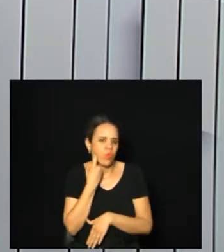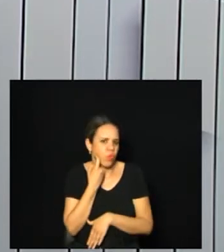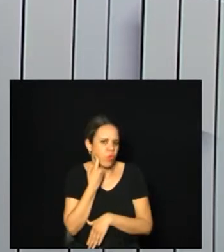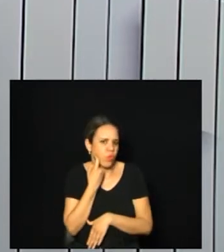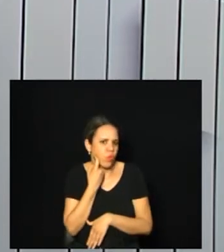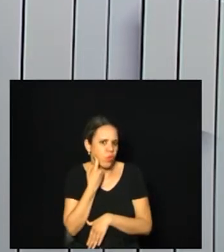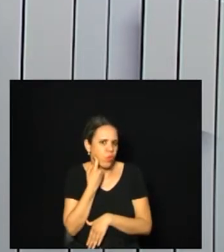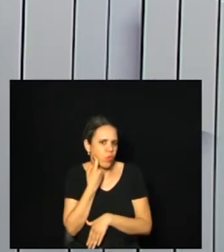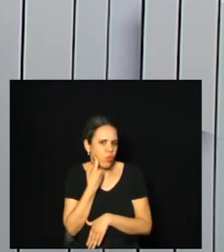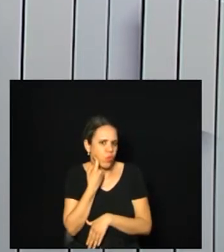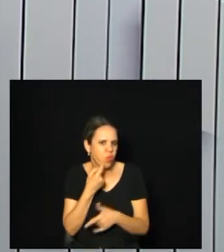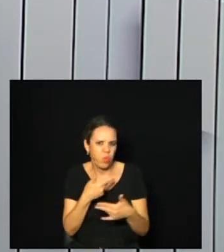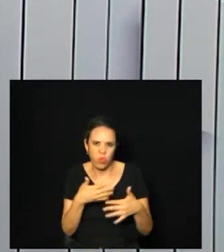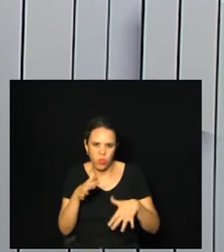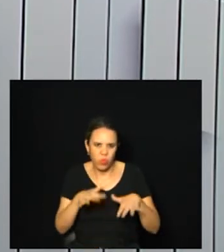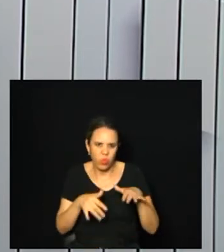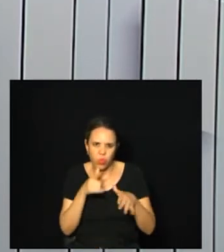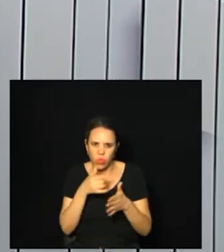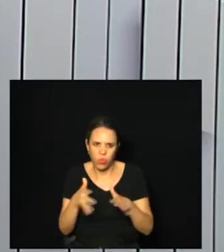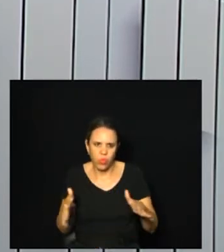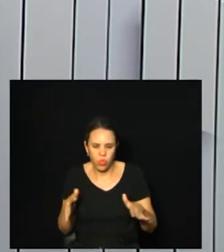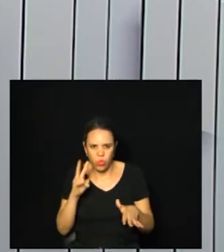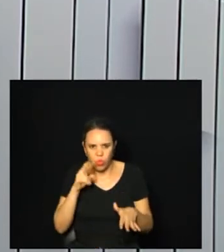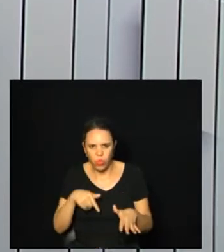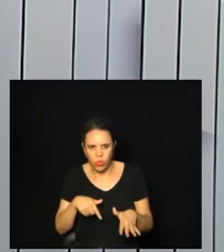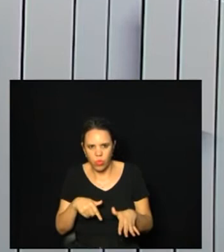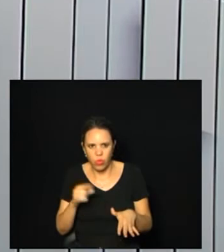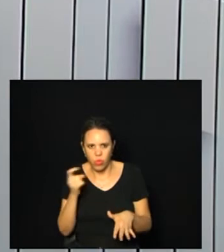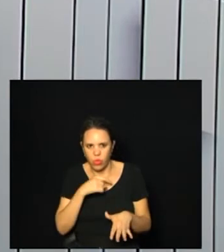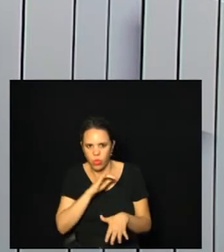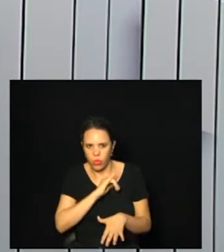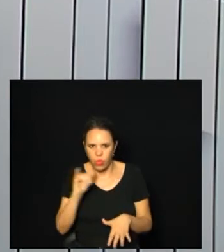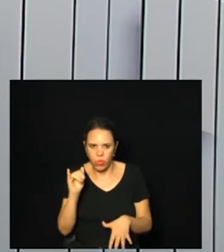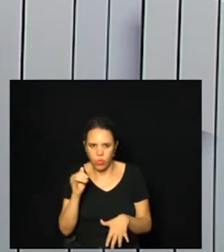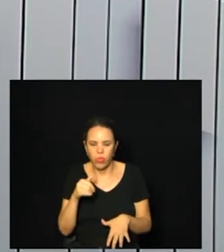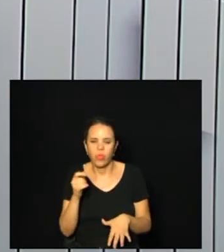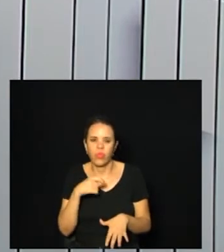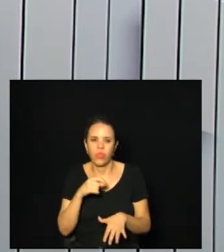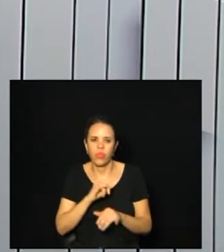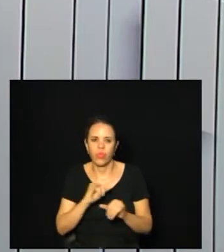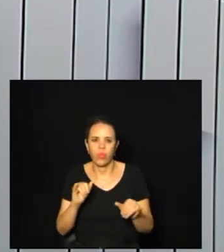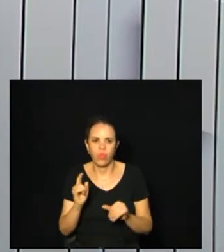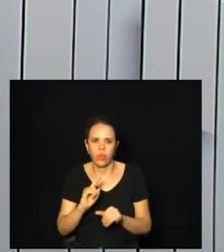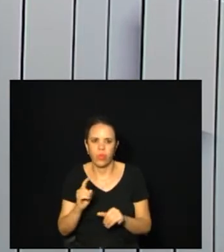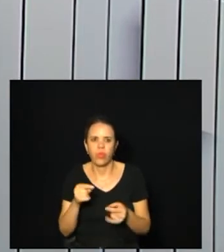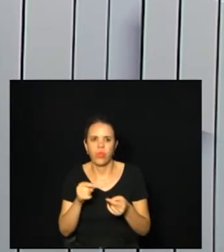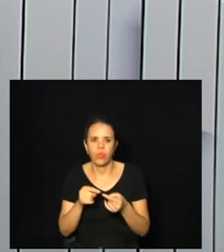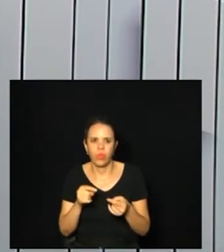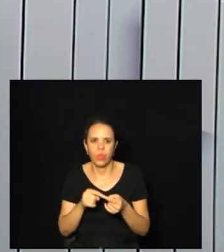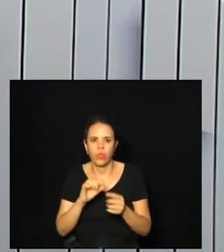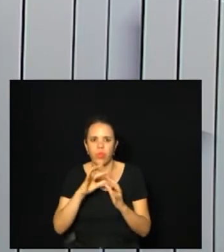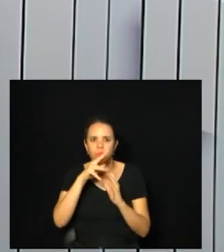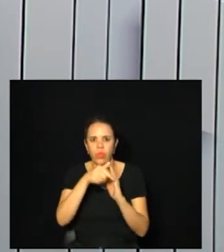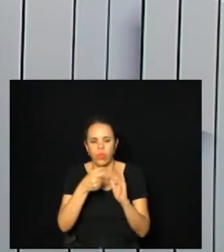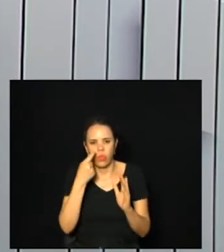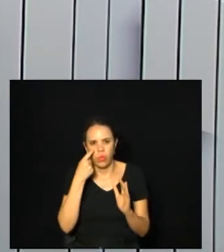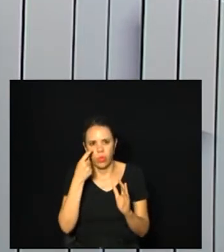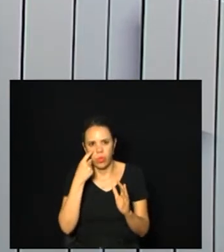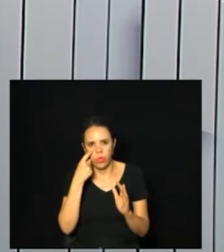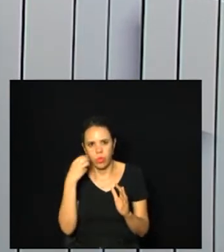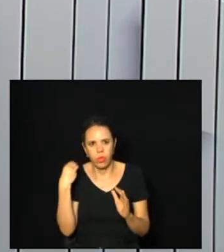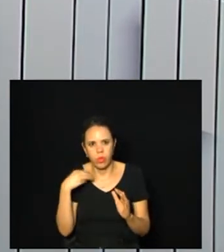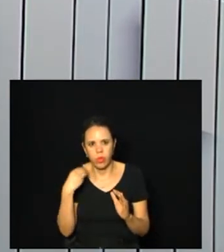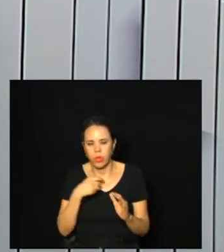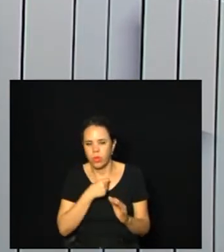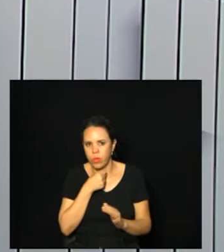peixes ou crustáceos. Se você acha que é fake news, não é não, viu? Tem tudo a ver com o meio ambiente. A